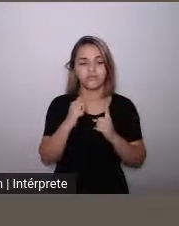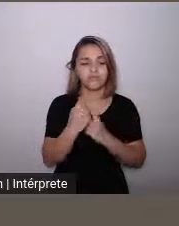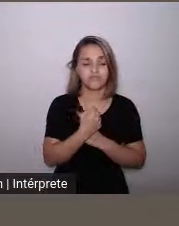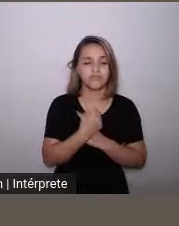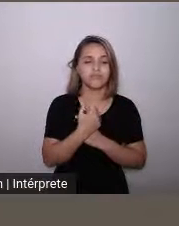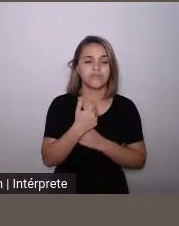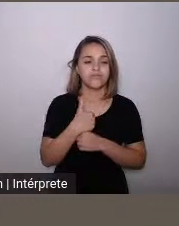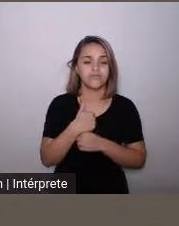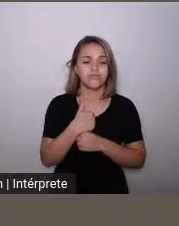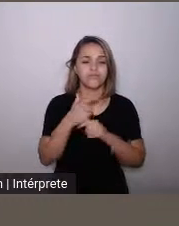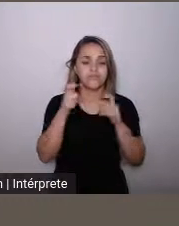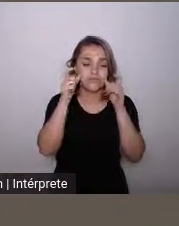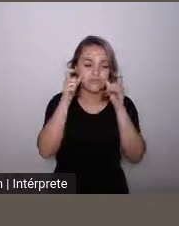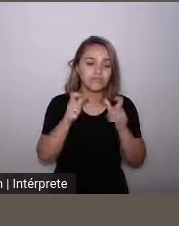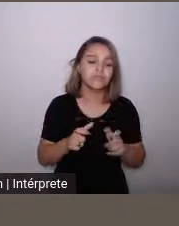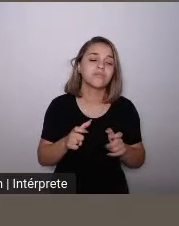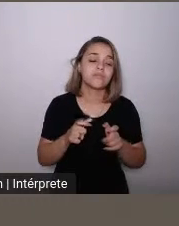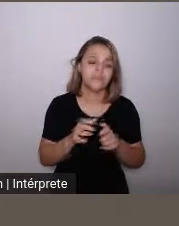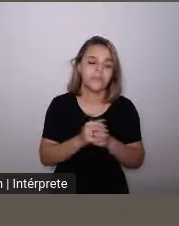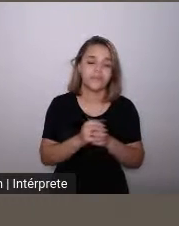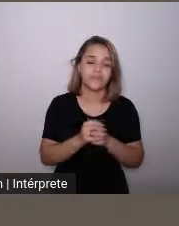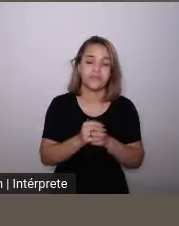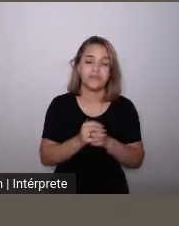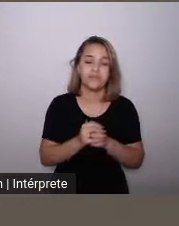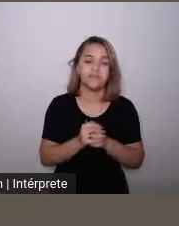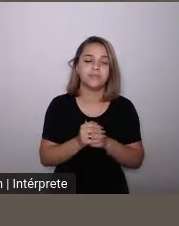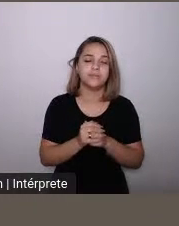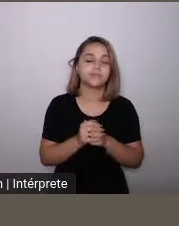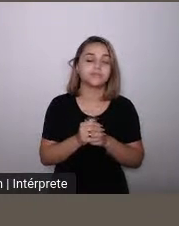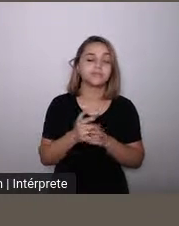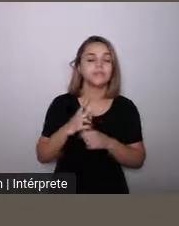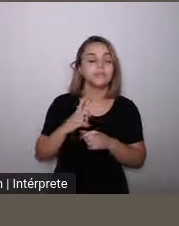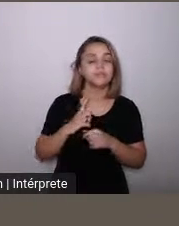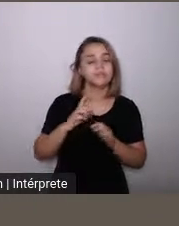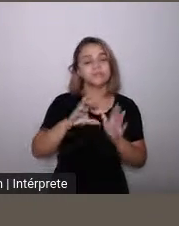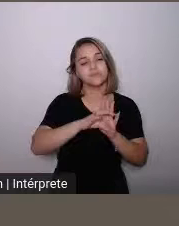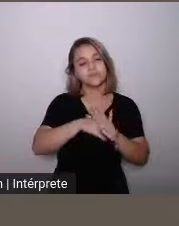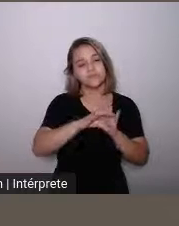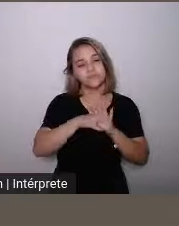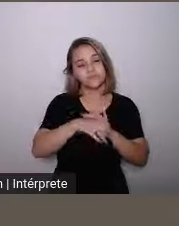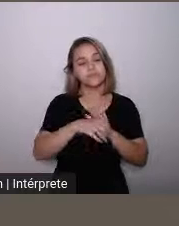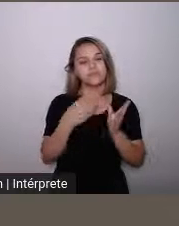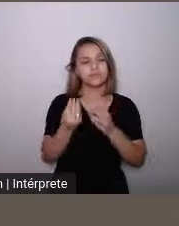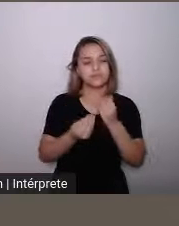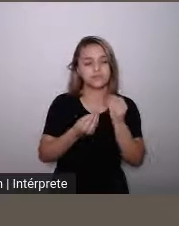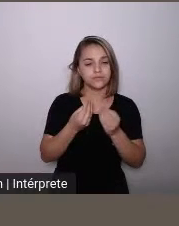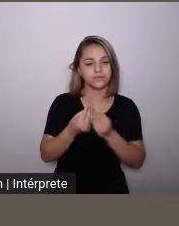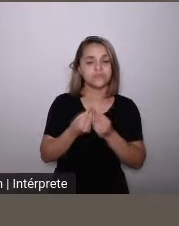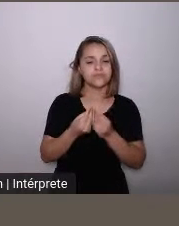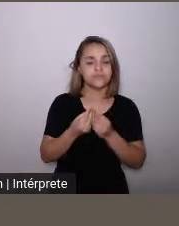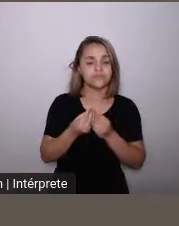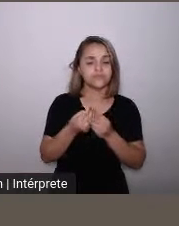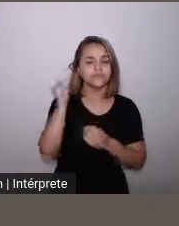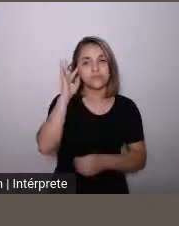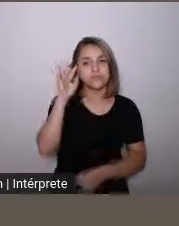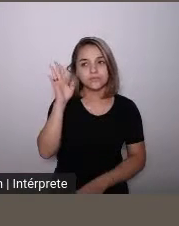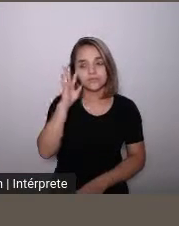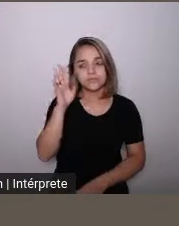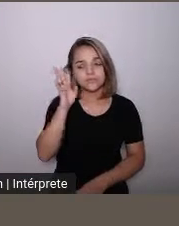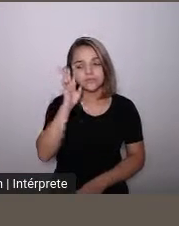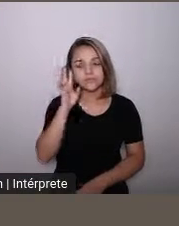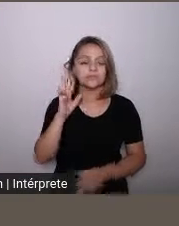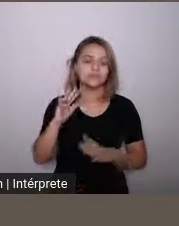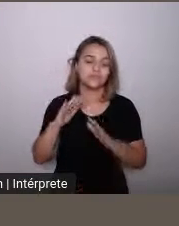interesse, contudo, não está na decadência enquanto instrumento conceitual, mas na medida em que se configura enquanto imaginário decadentista